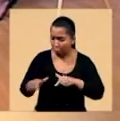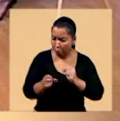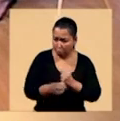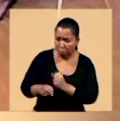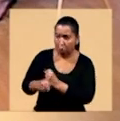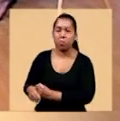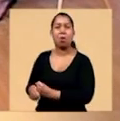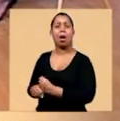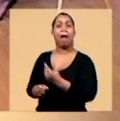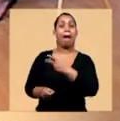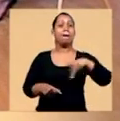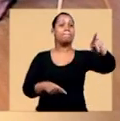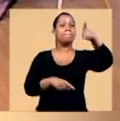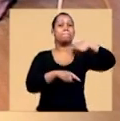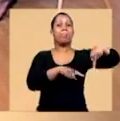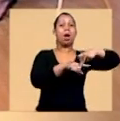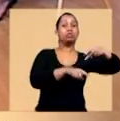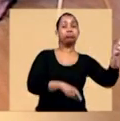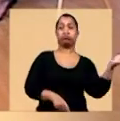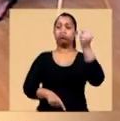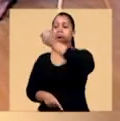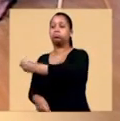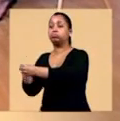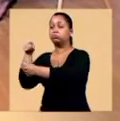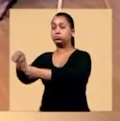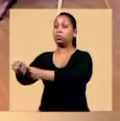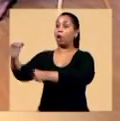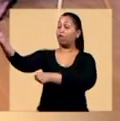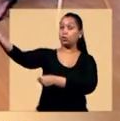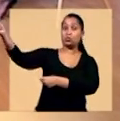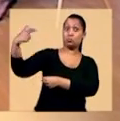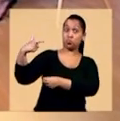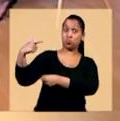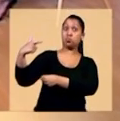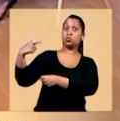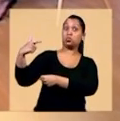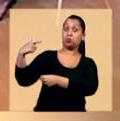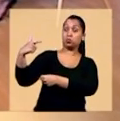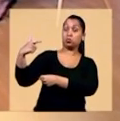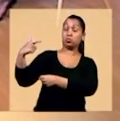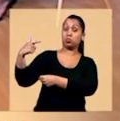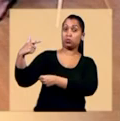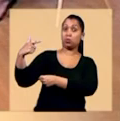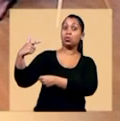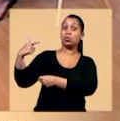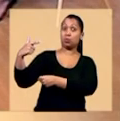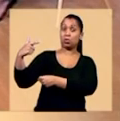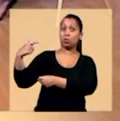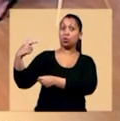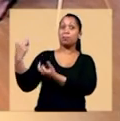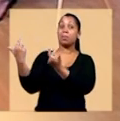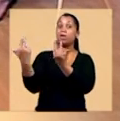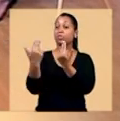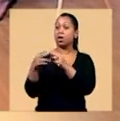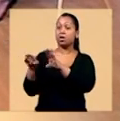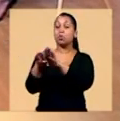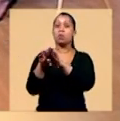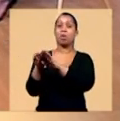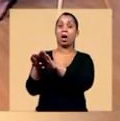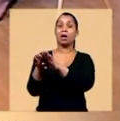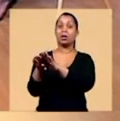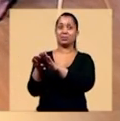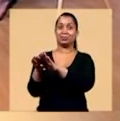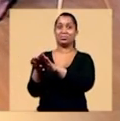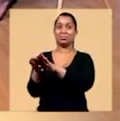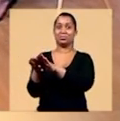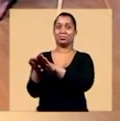que tinha vindo de um outro país, e ela foi colocada no sol para ficar em condições iguais àquela